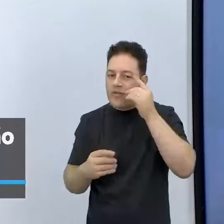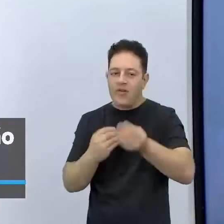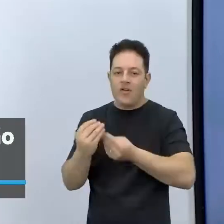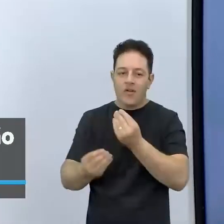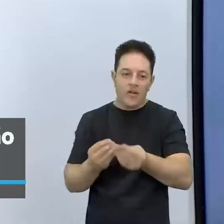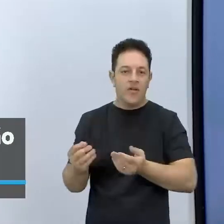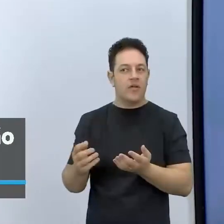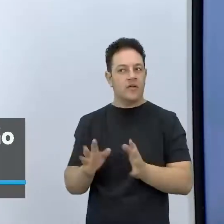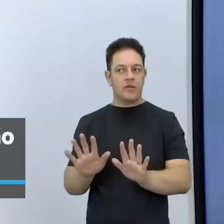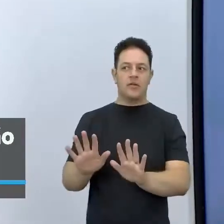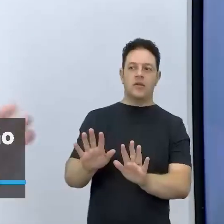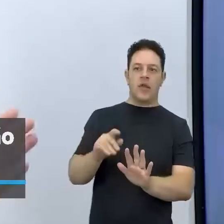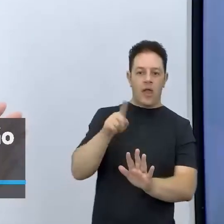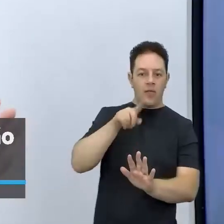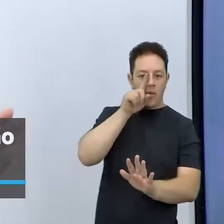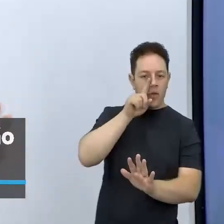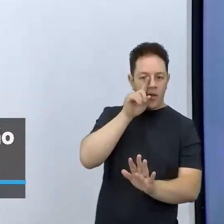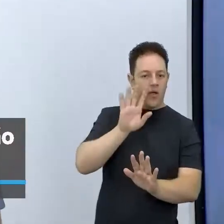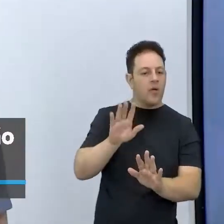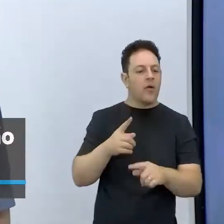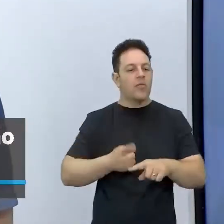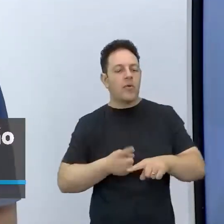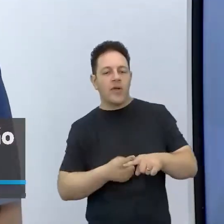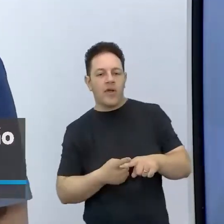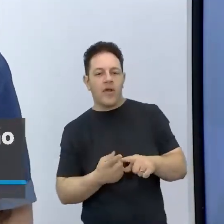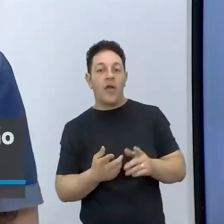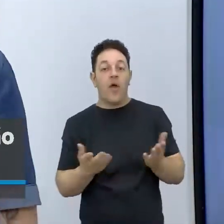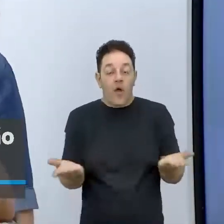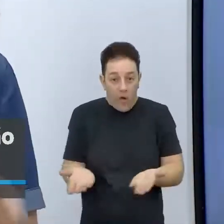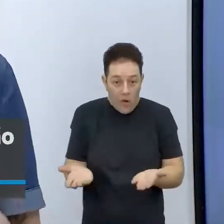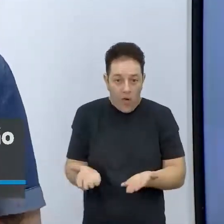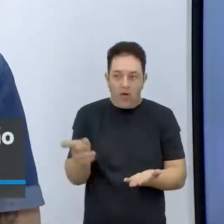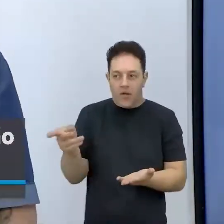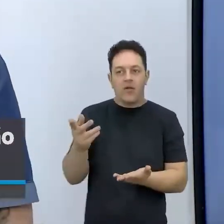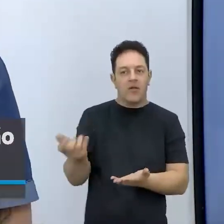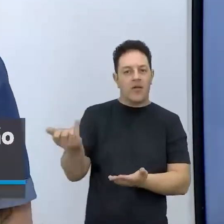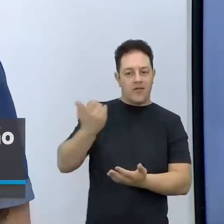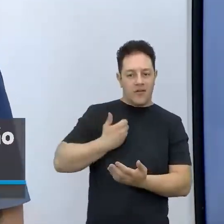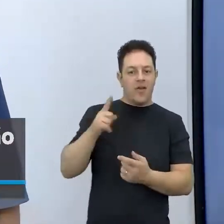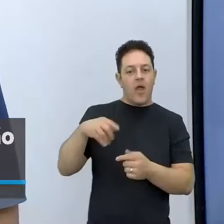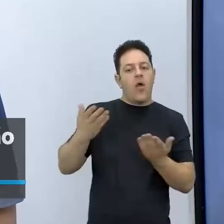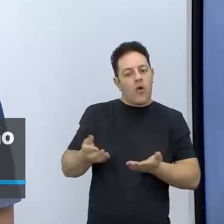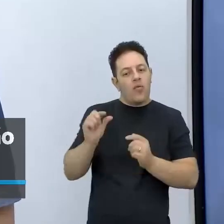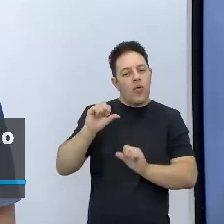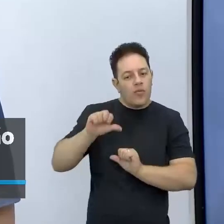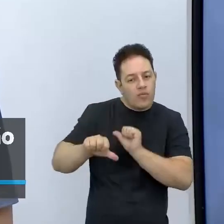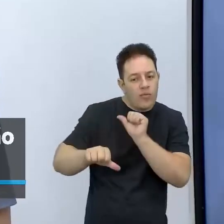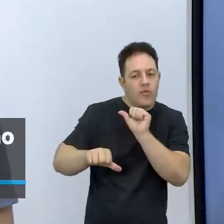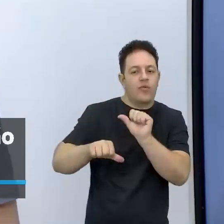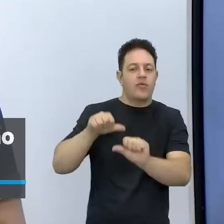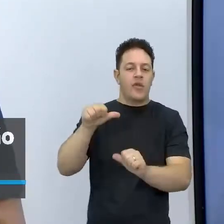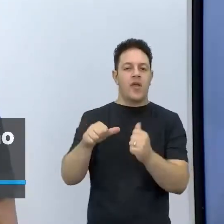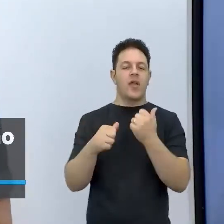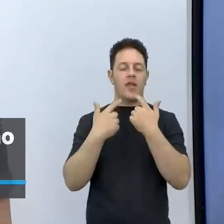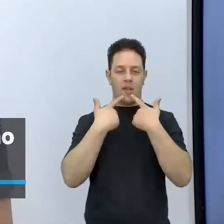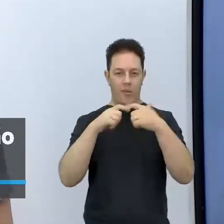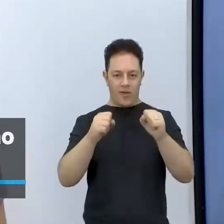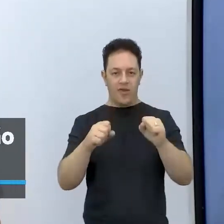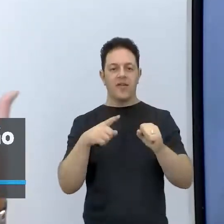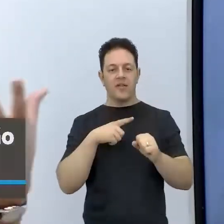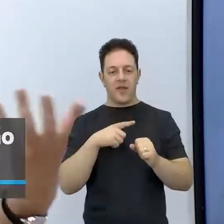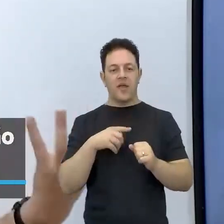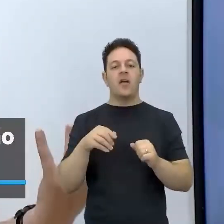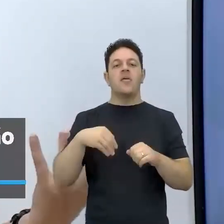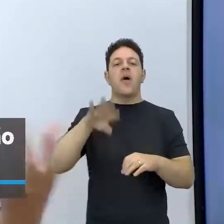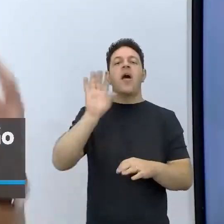povo é perigoso. Perigoso por quê? E ele diz que hoje ele mudou um pouquinho a linguagem ali, que hoje ele tem muito